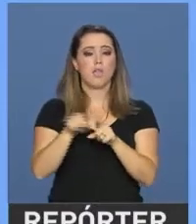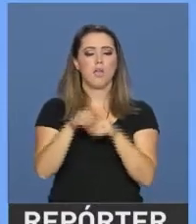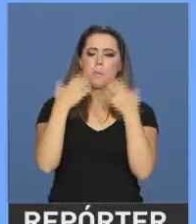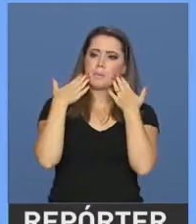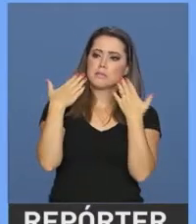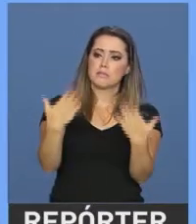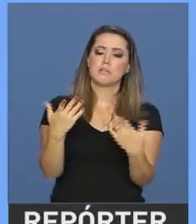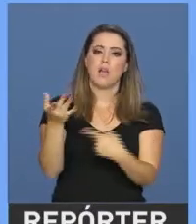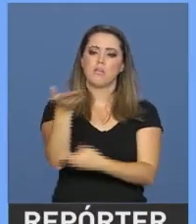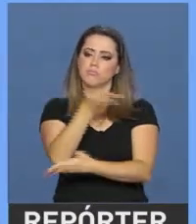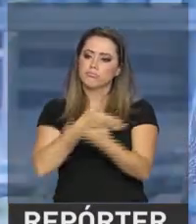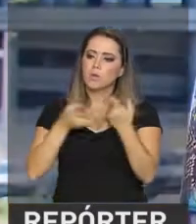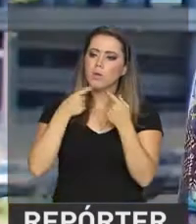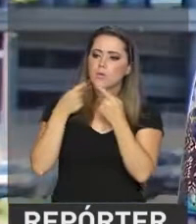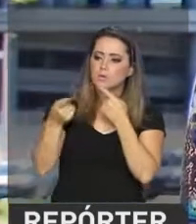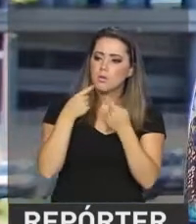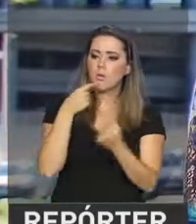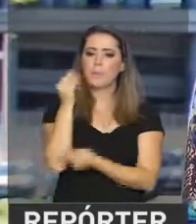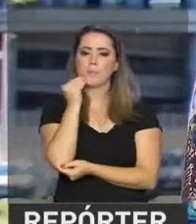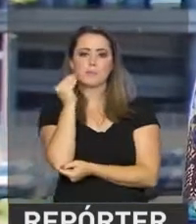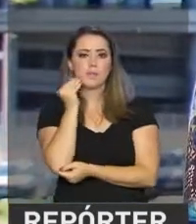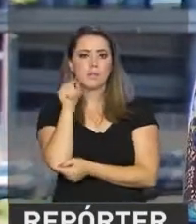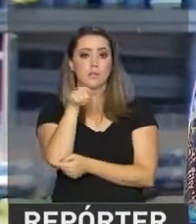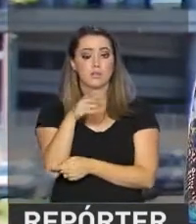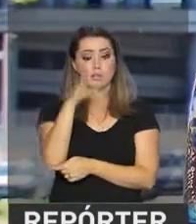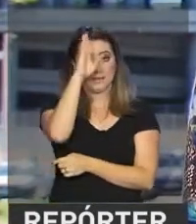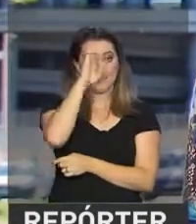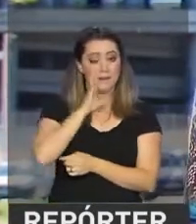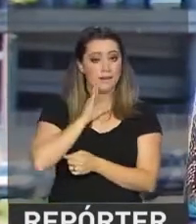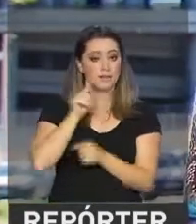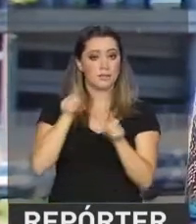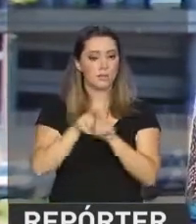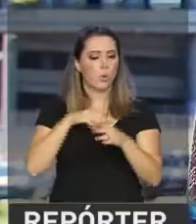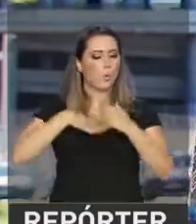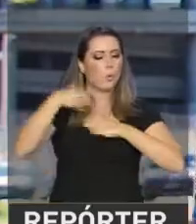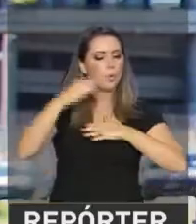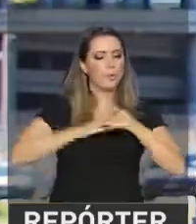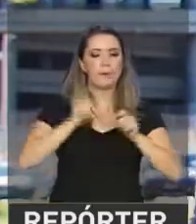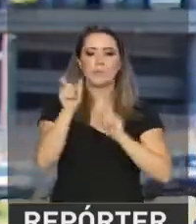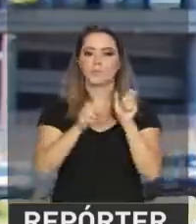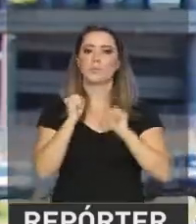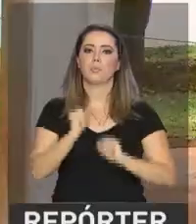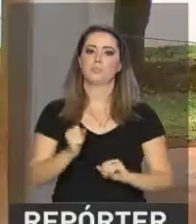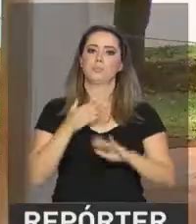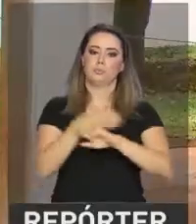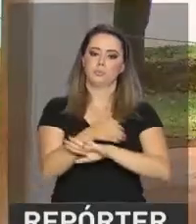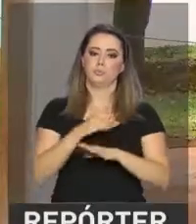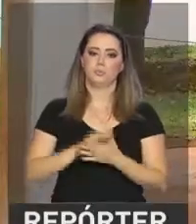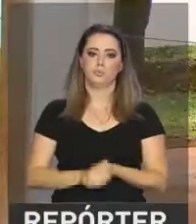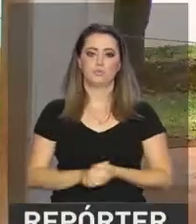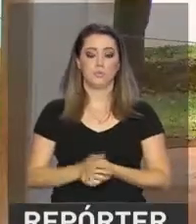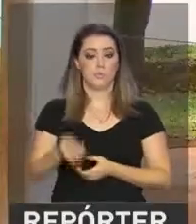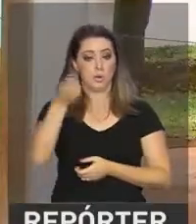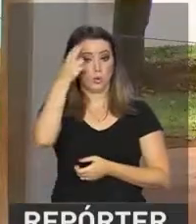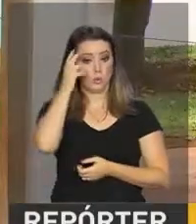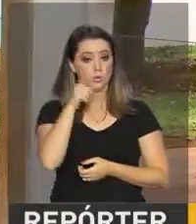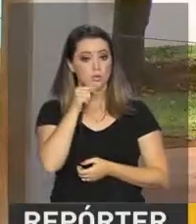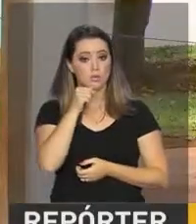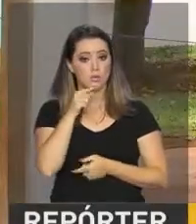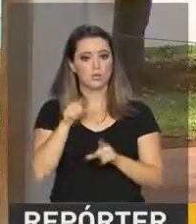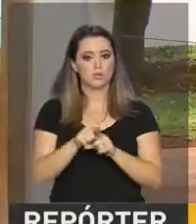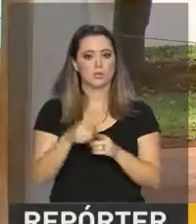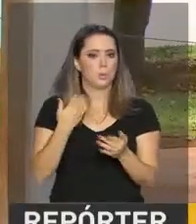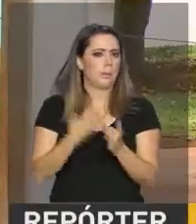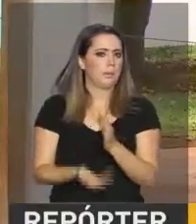idéias e experiências as inscrições são gratuitas e qualquer pessoa pode participar na cultura da água do não que